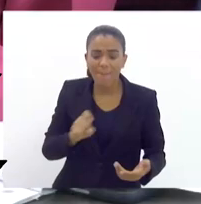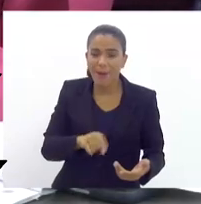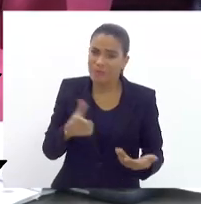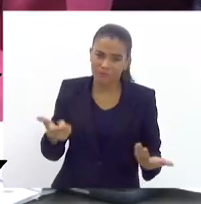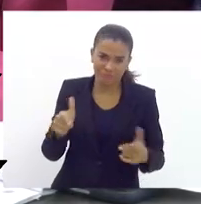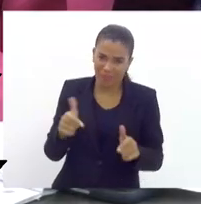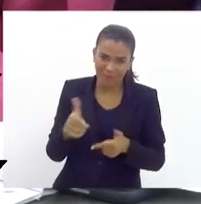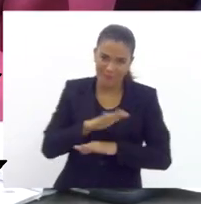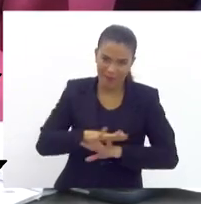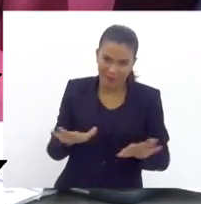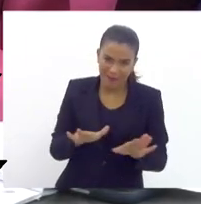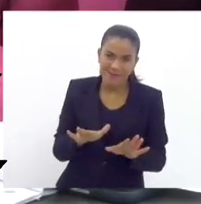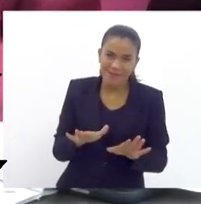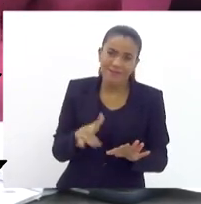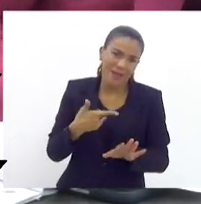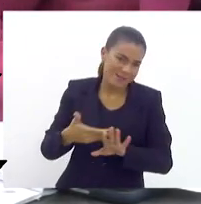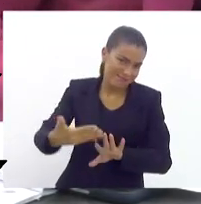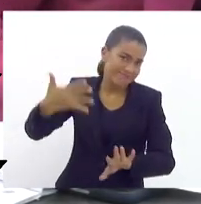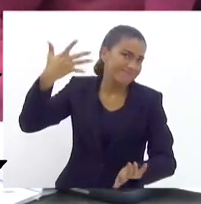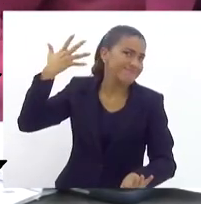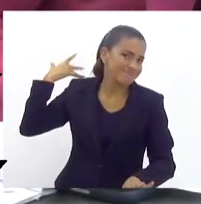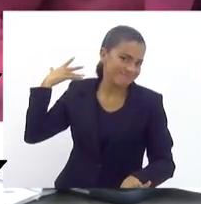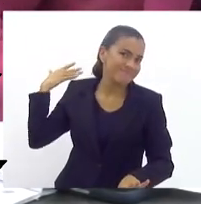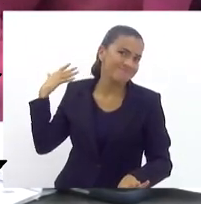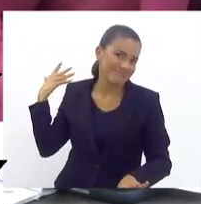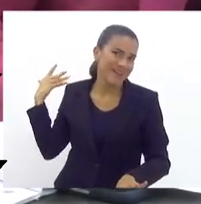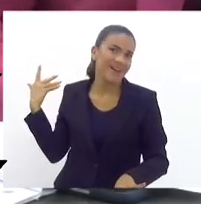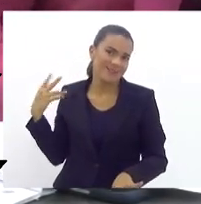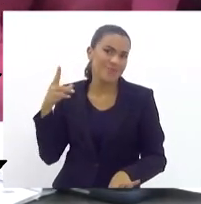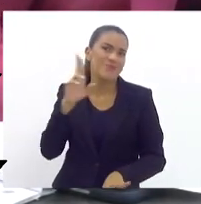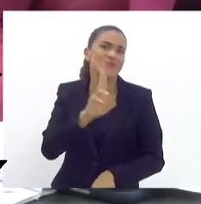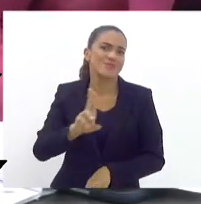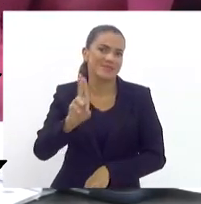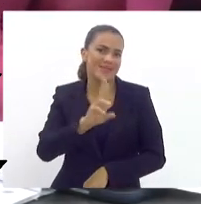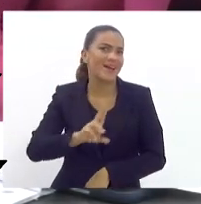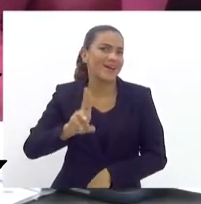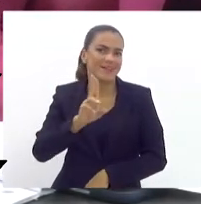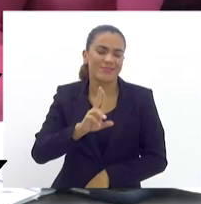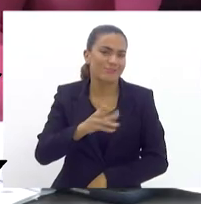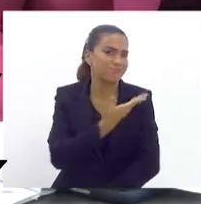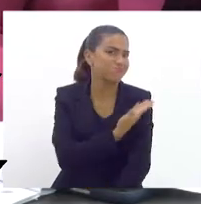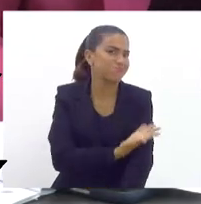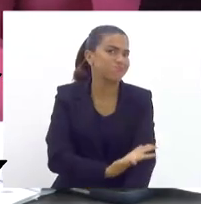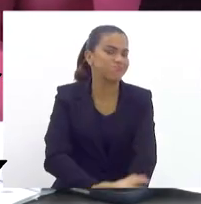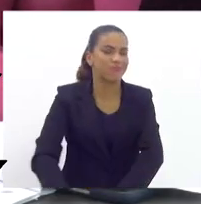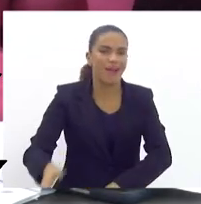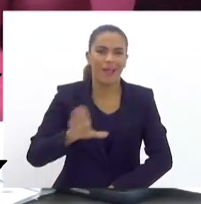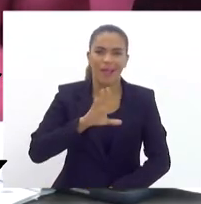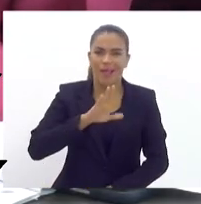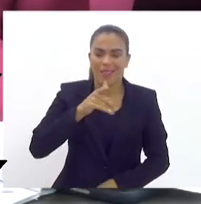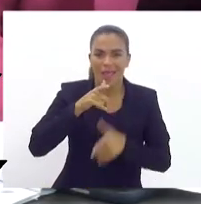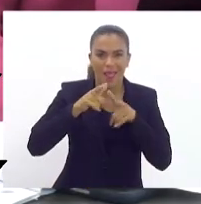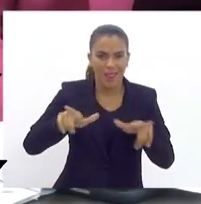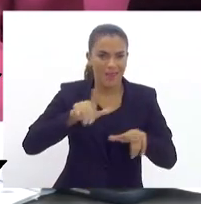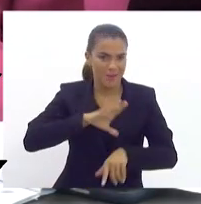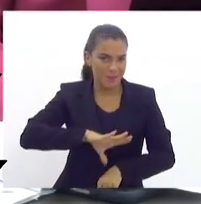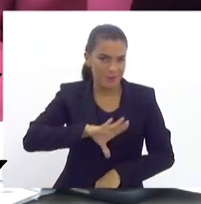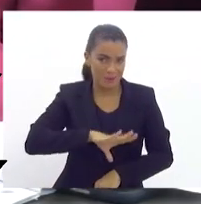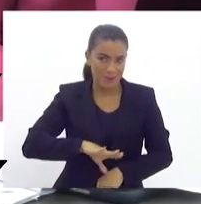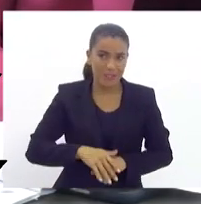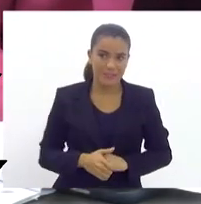Disca para mim. Mas já foi usado de forma muito intensa na língua portuguesa.